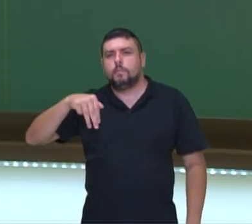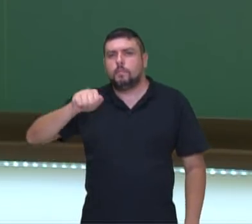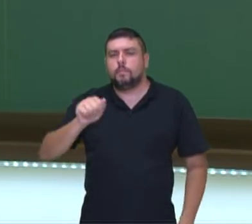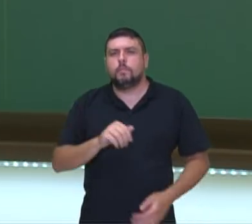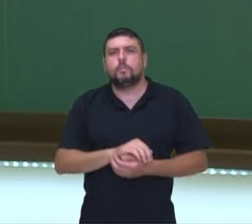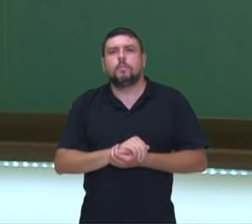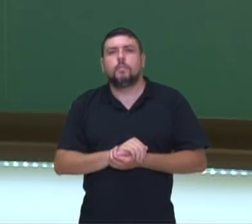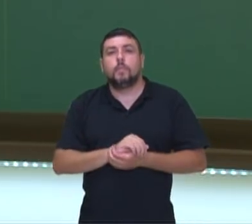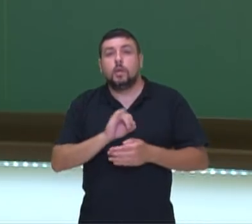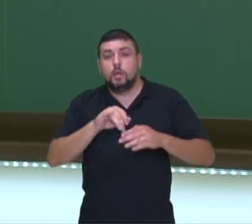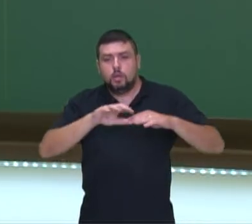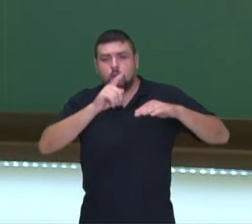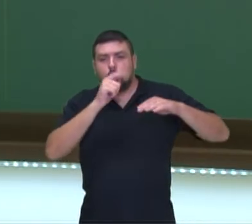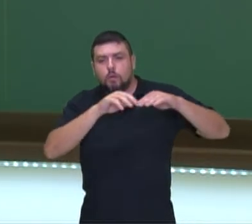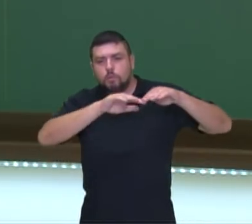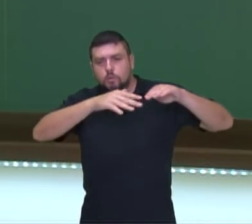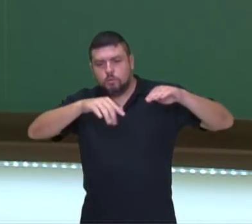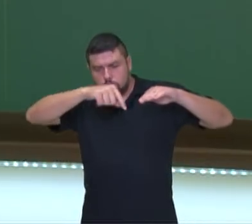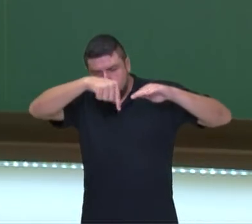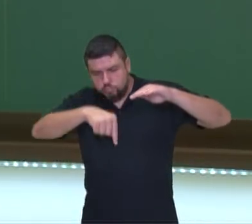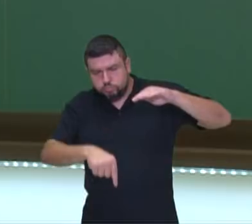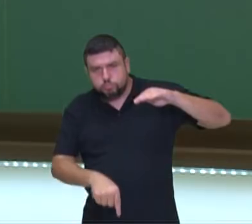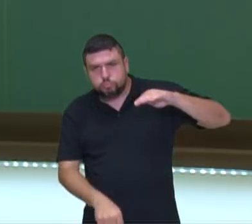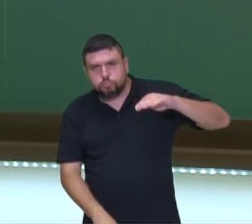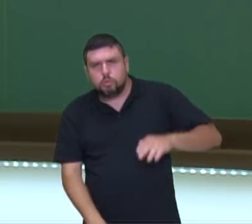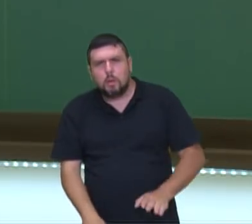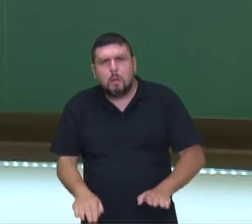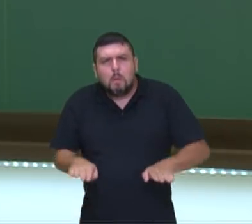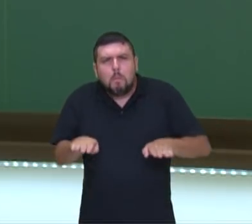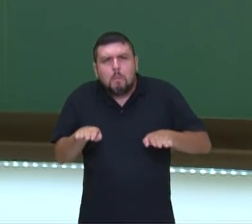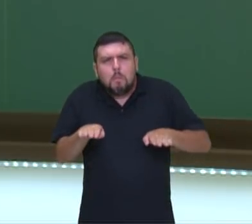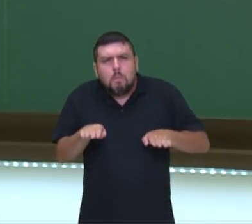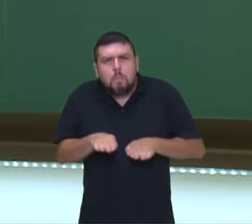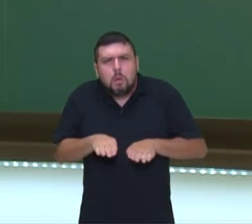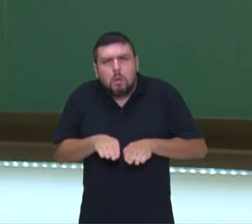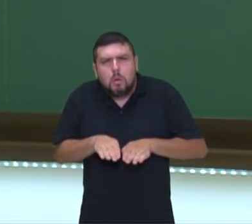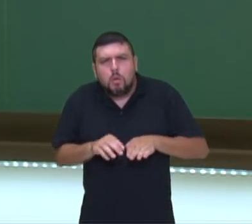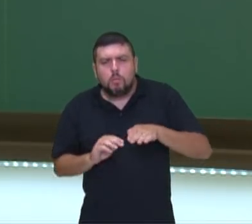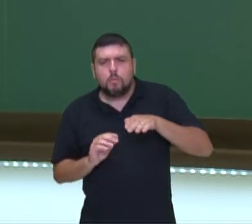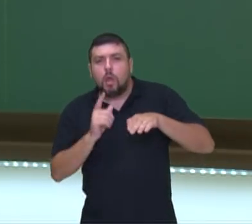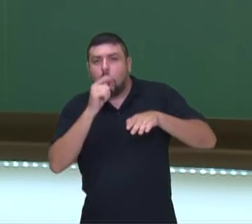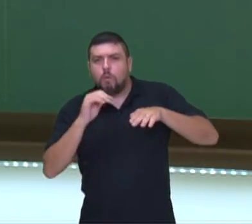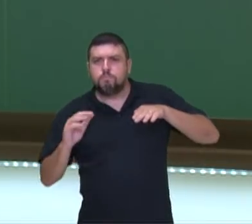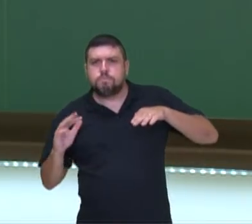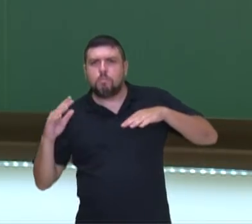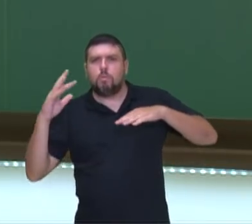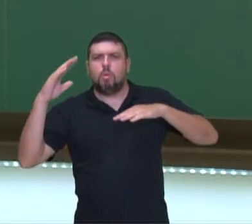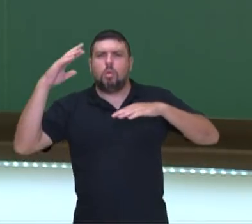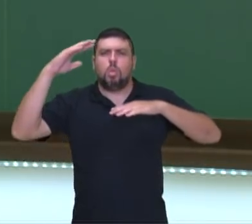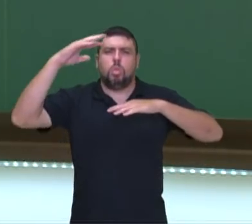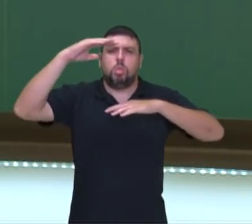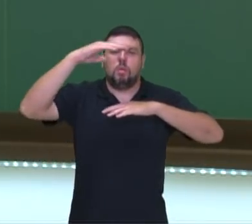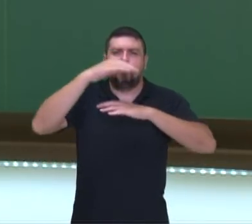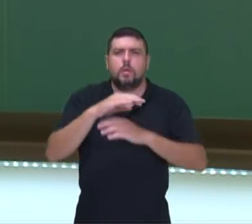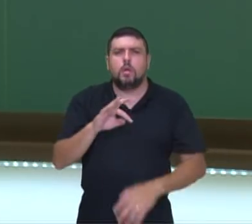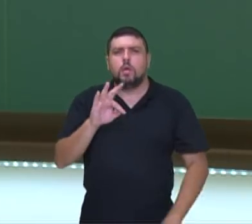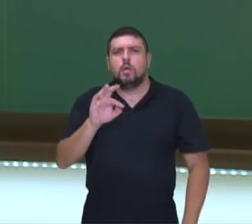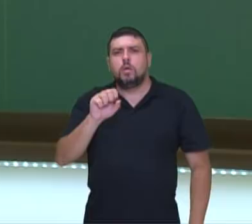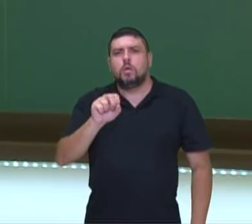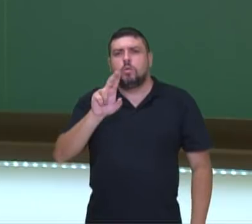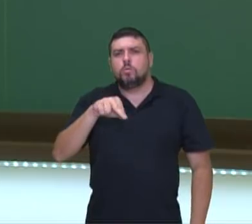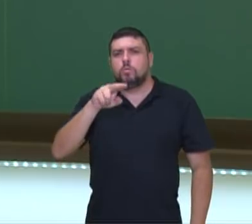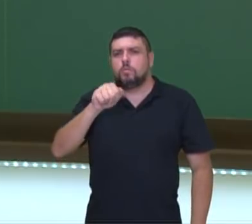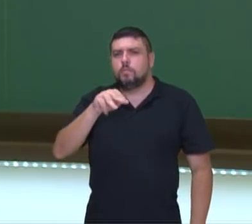dos oceanos, tsunami. No continente, terremotos. Então percebam como o interior da Terra